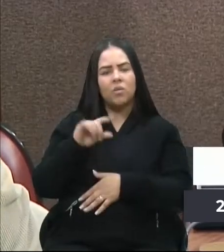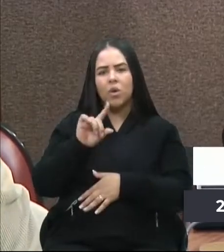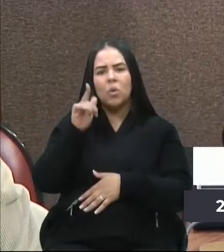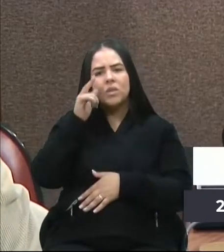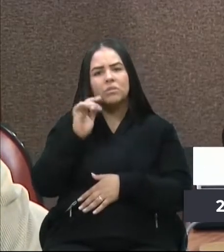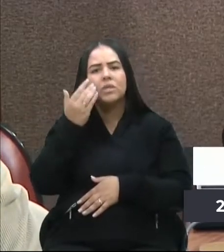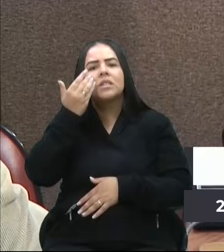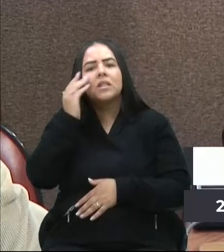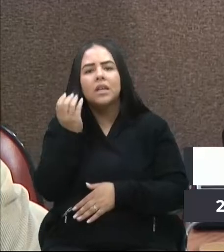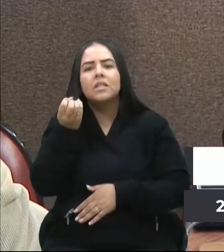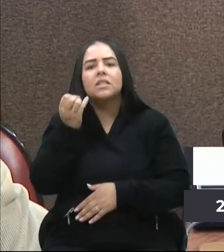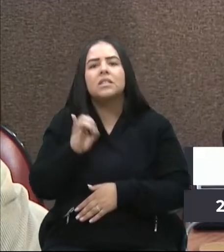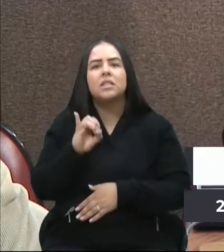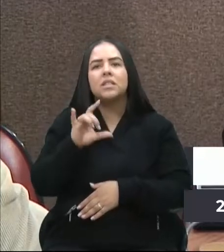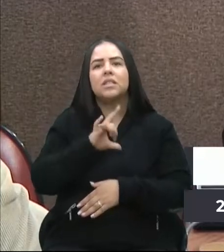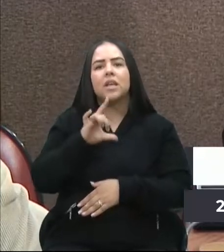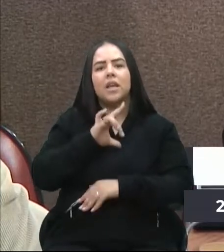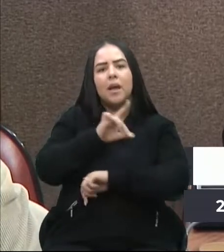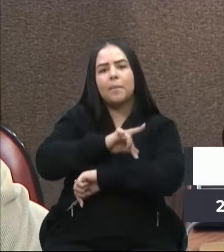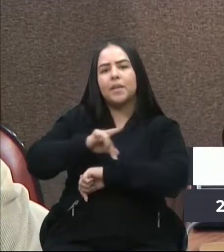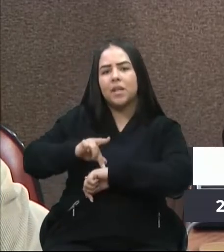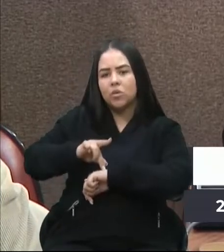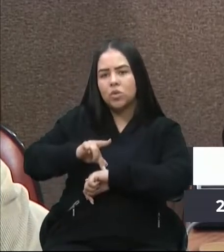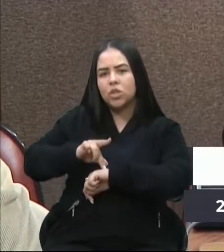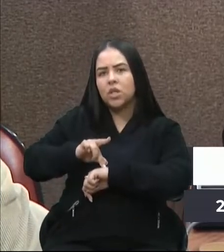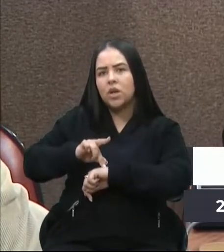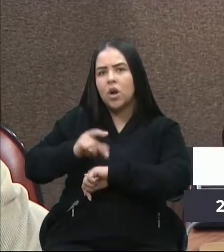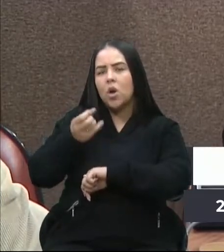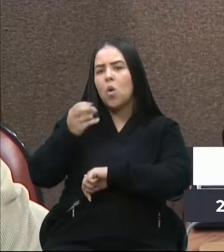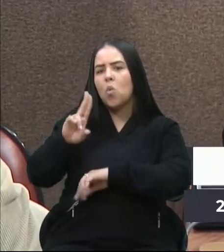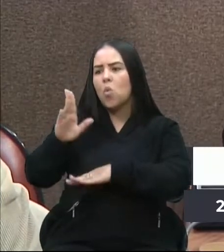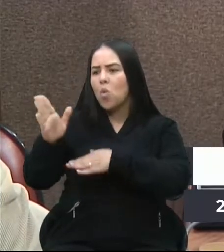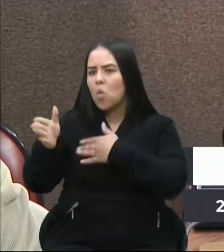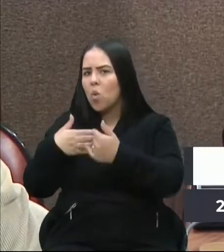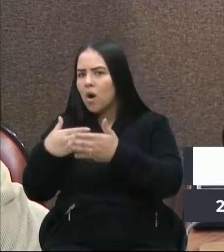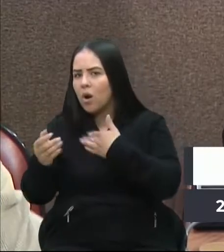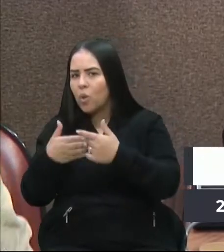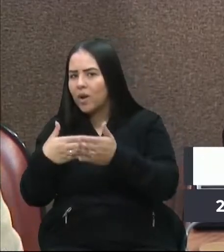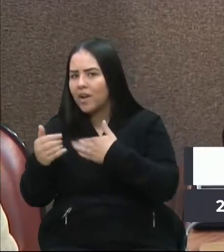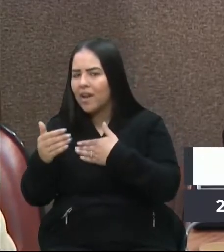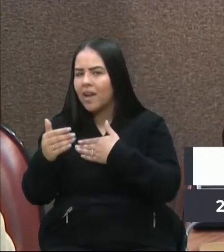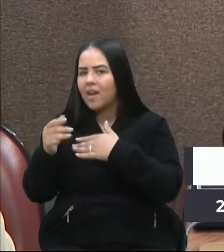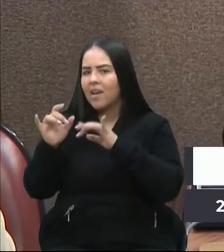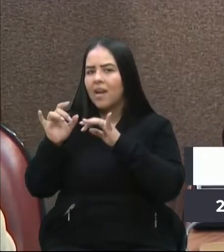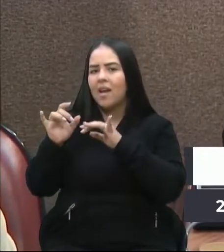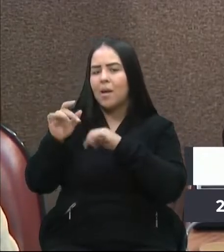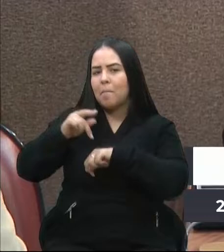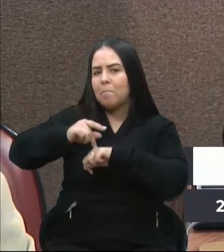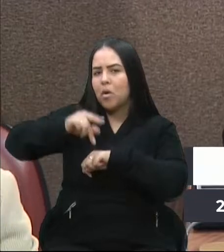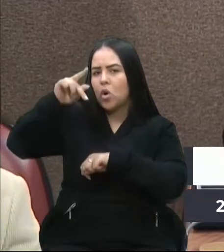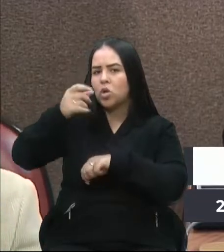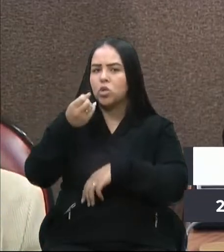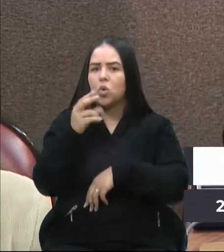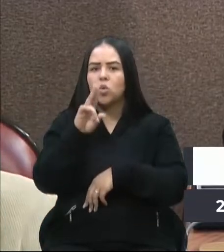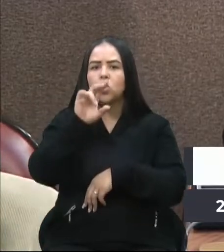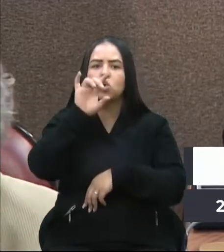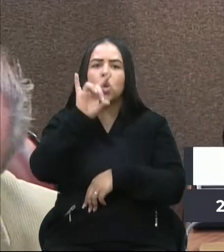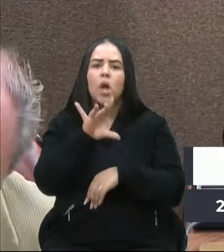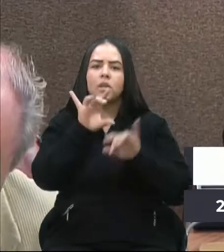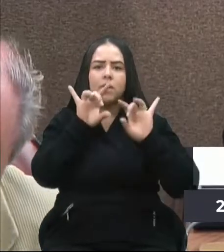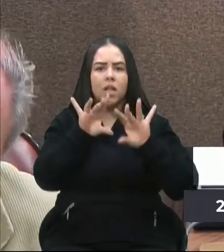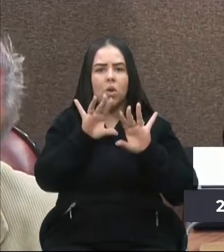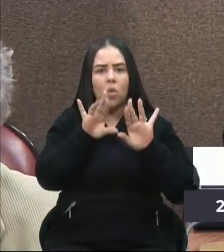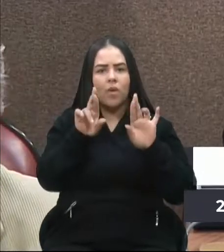se exige a pedagogia e qualquer curso em nível de especialização ou se é uma especialização que tenha relação